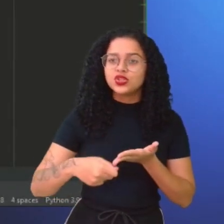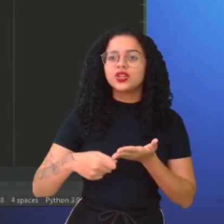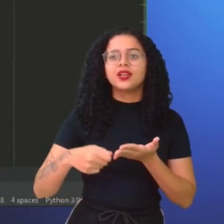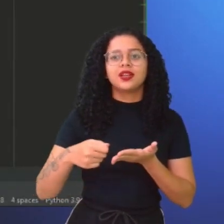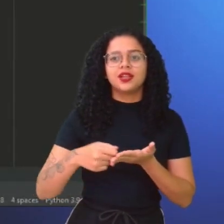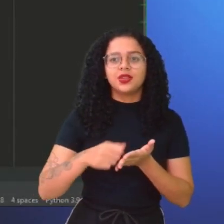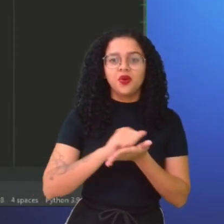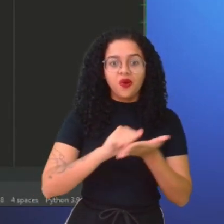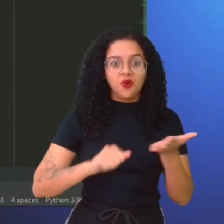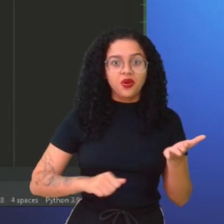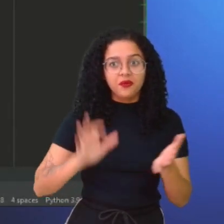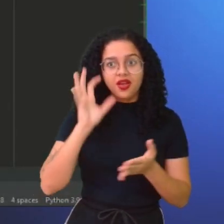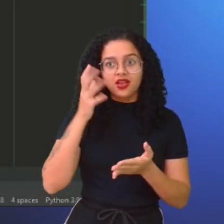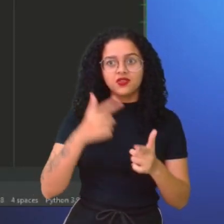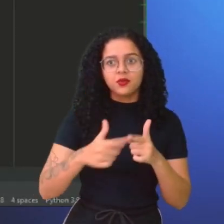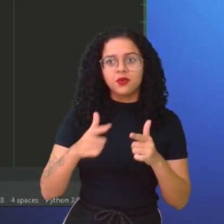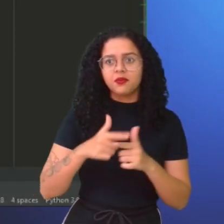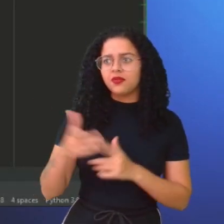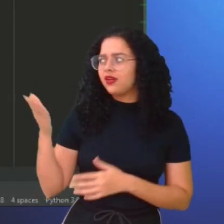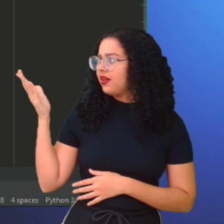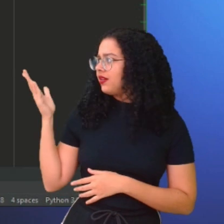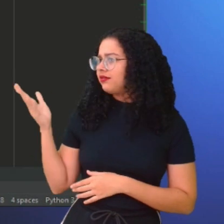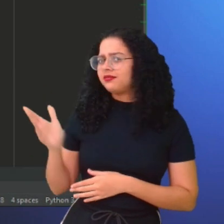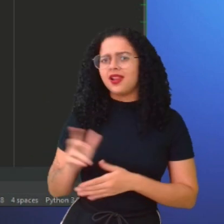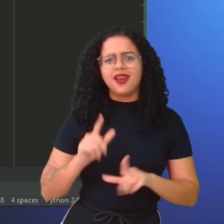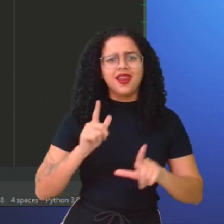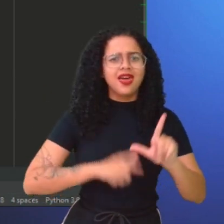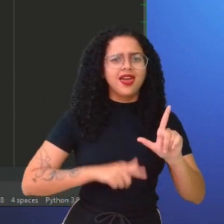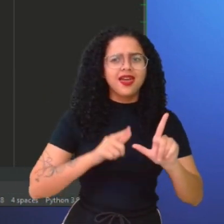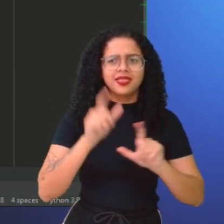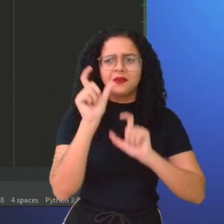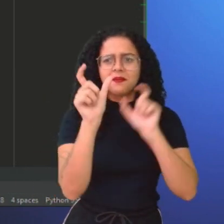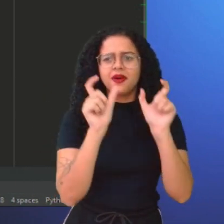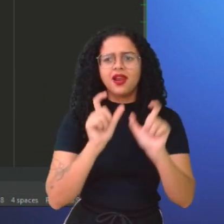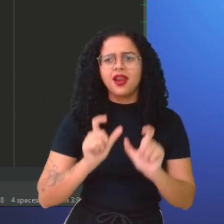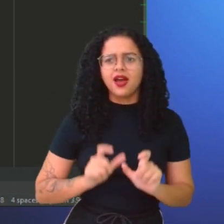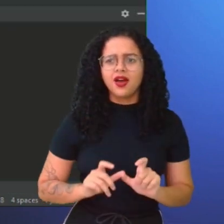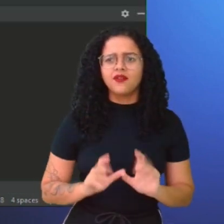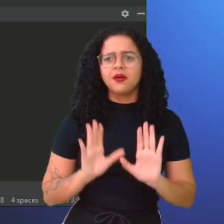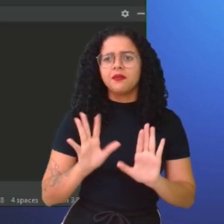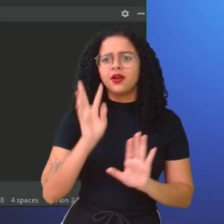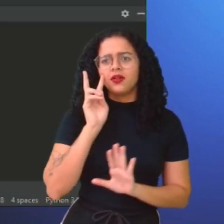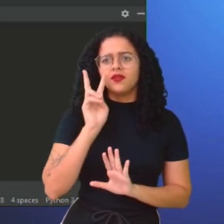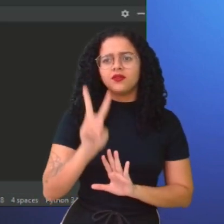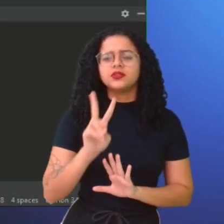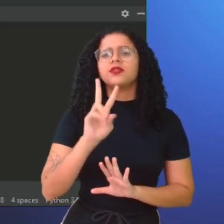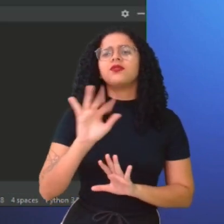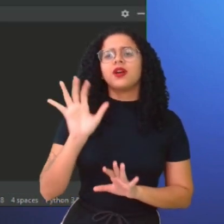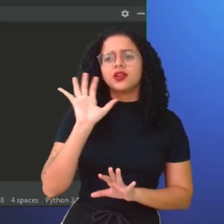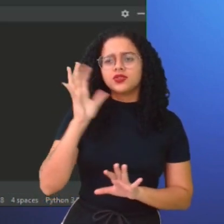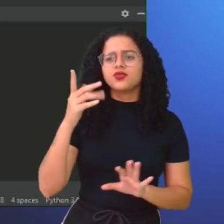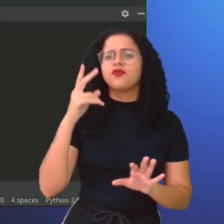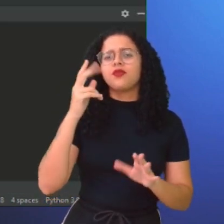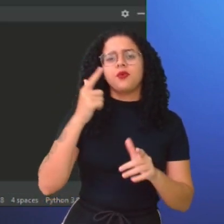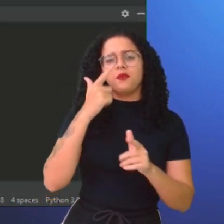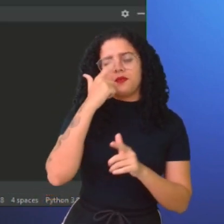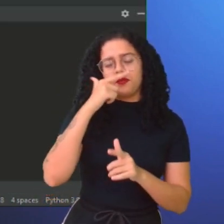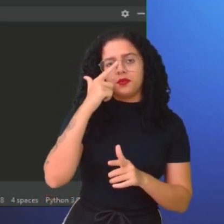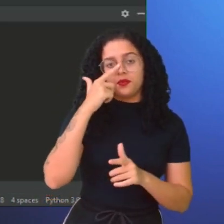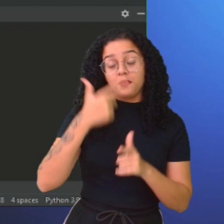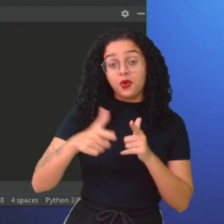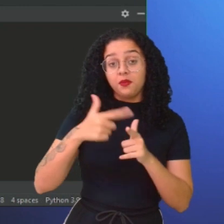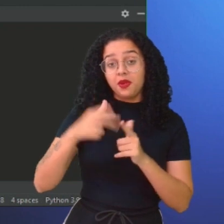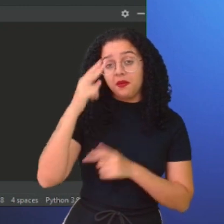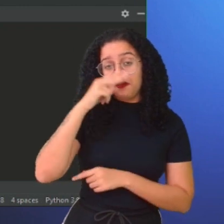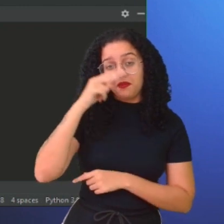em Python para resolver esse problema. Então, um monte de letra, palavras ali, mas veja que ele vai resolver o problema da mesma forma.